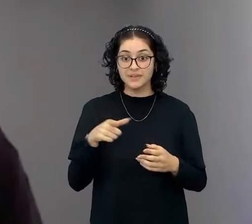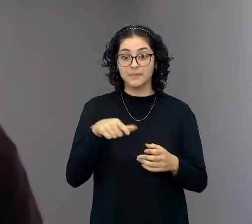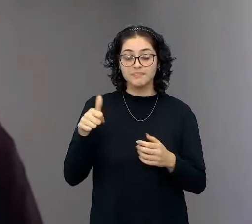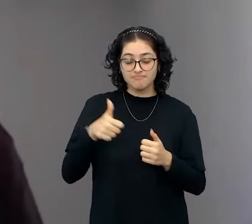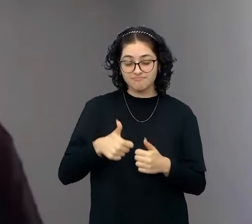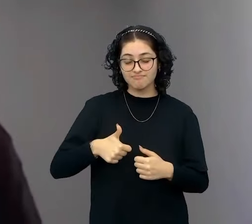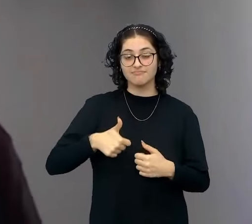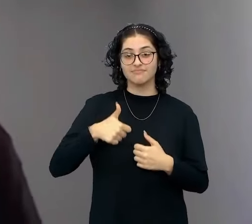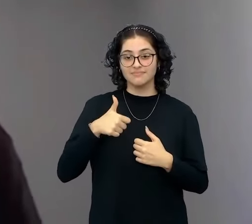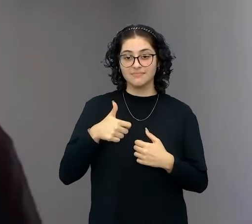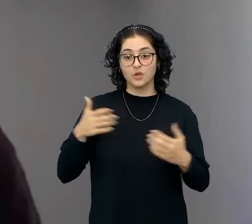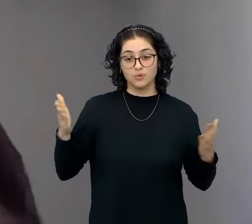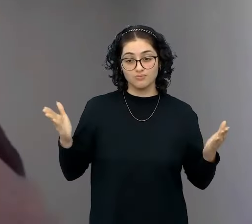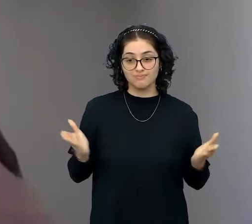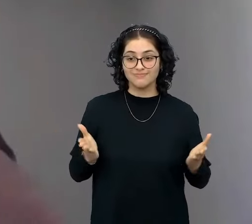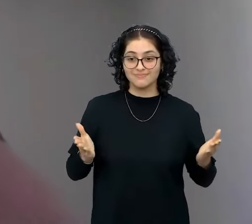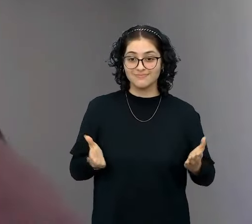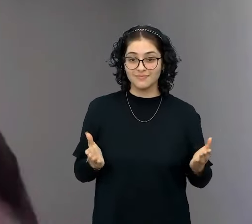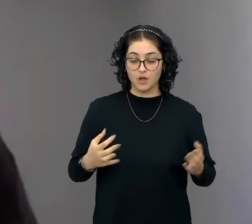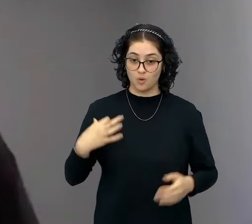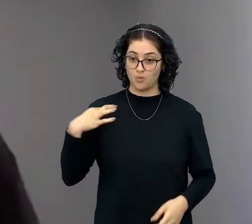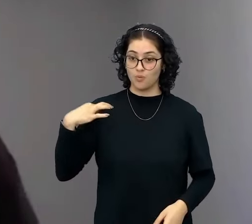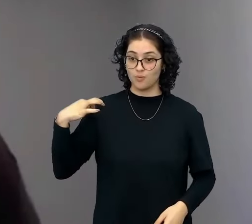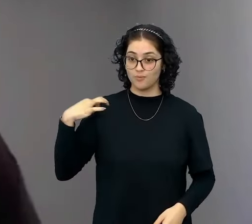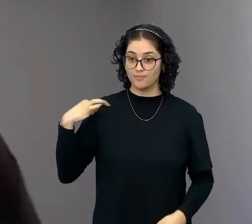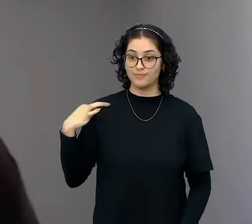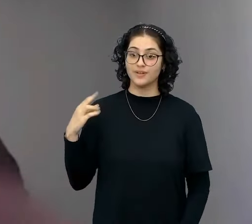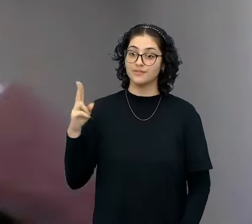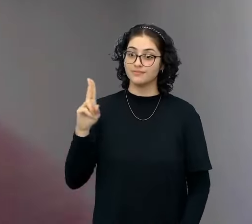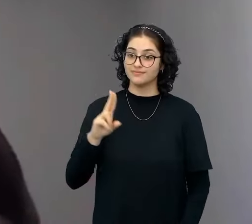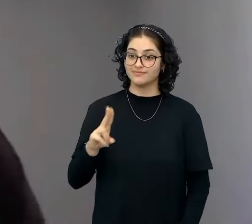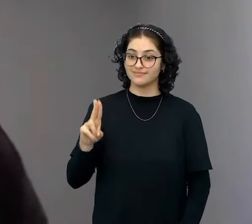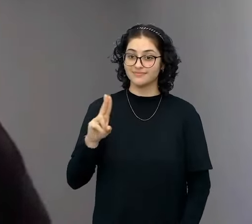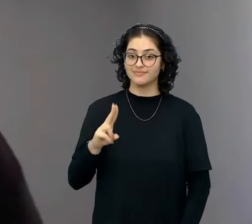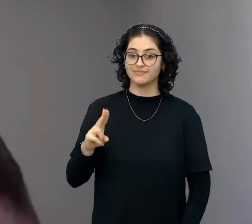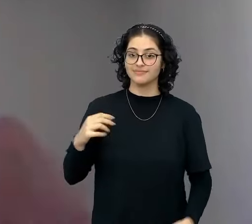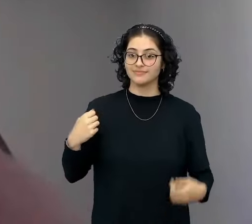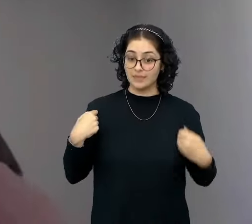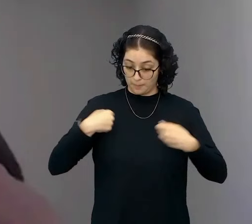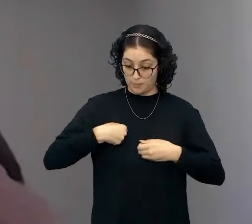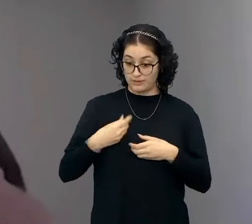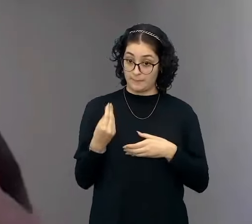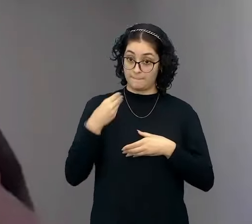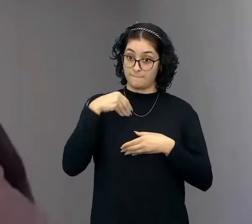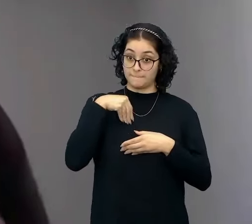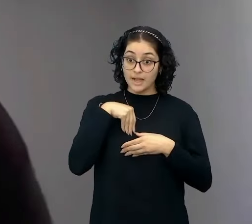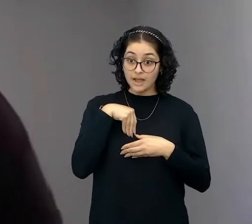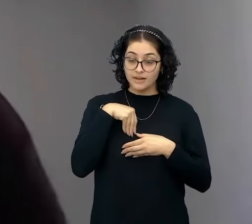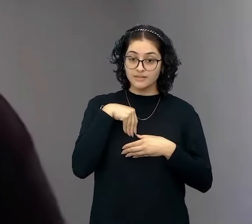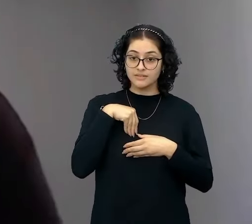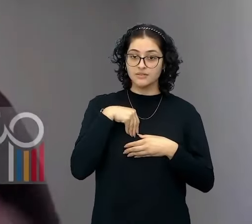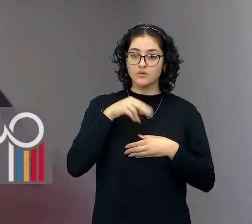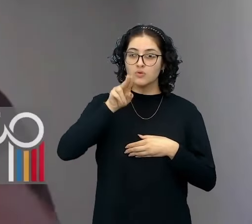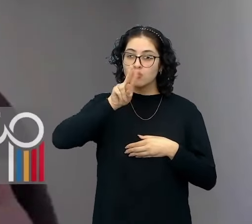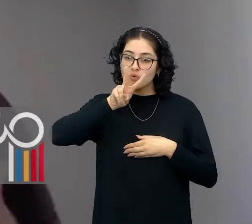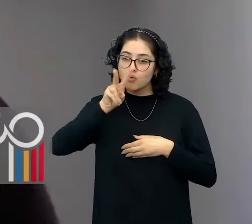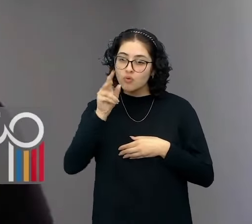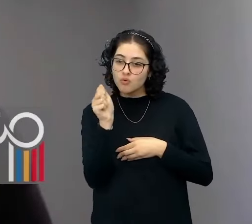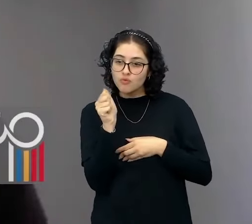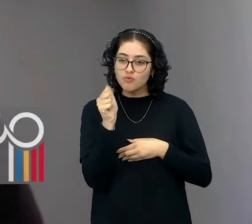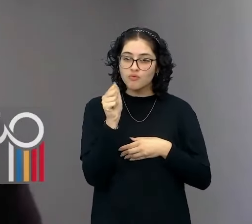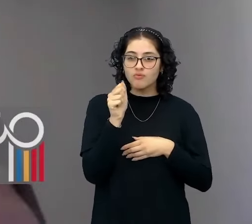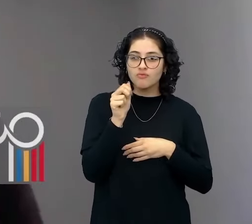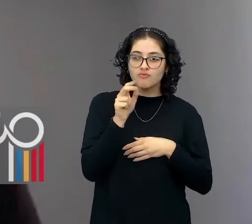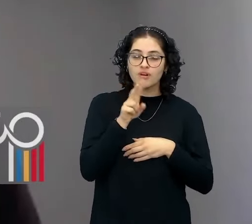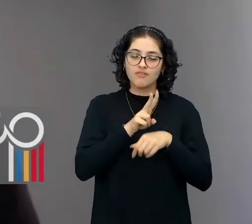pequenos. Hoje, a roupa que eu estou vestindo, a blusa de baixo, um tom de uva, cor uva,